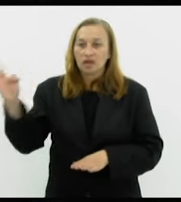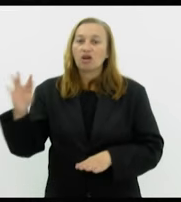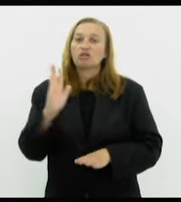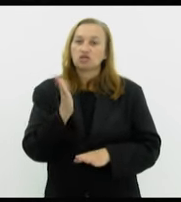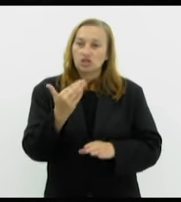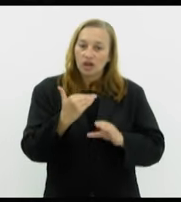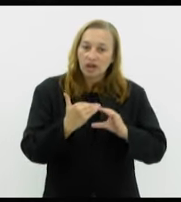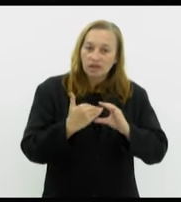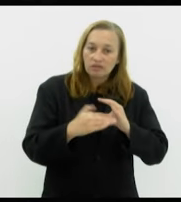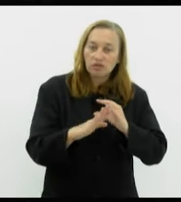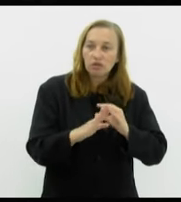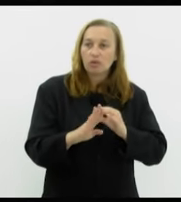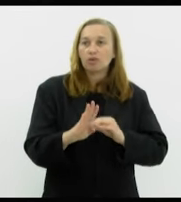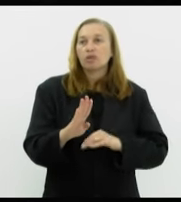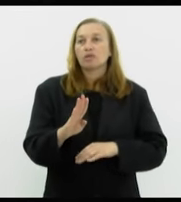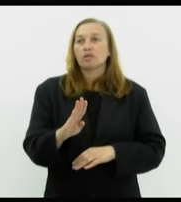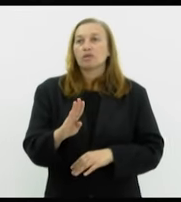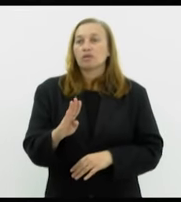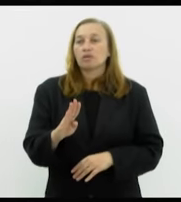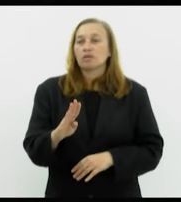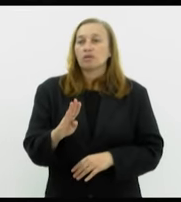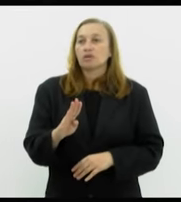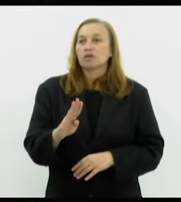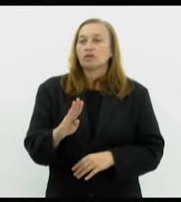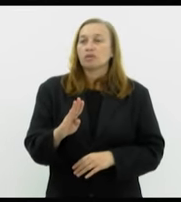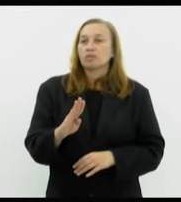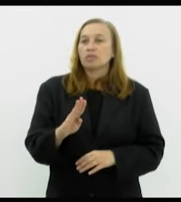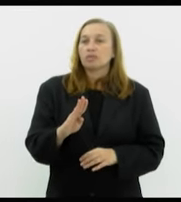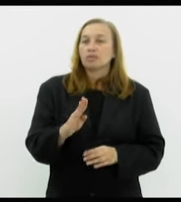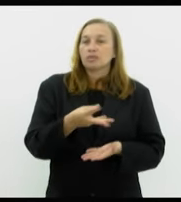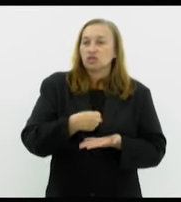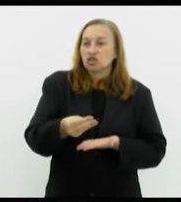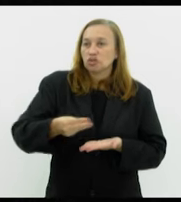os cofres das